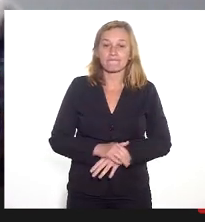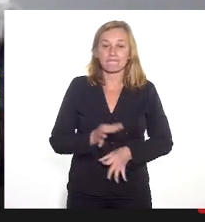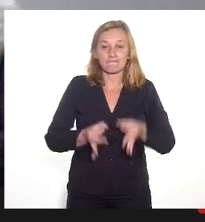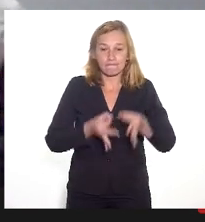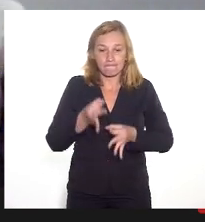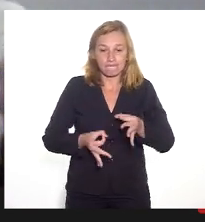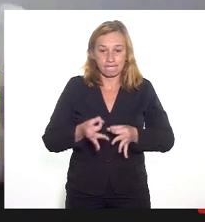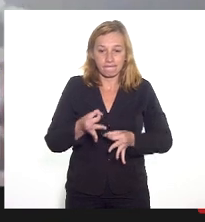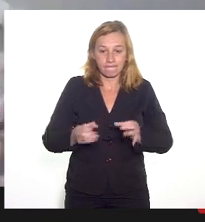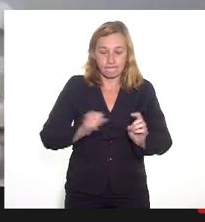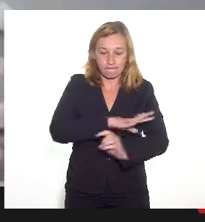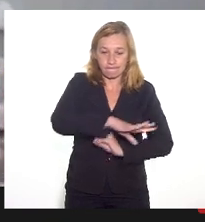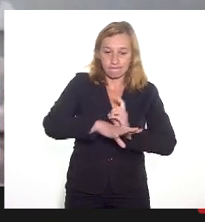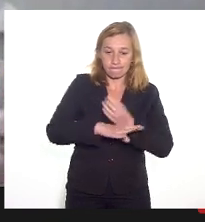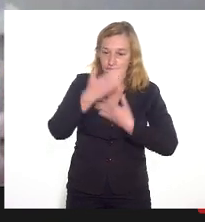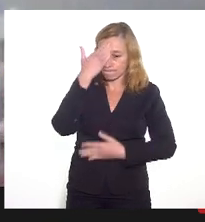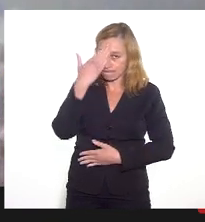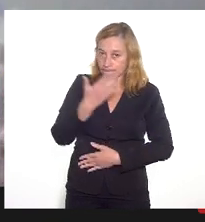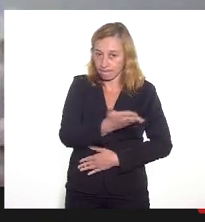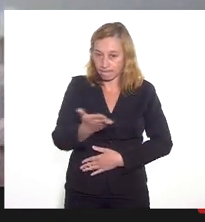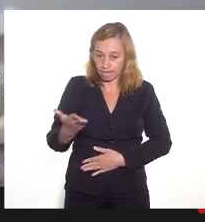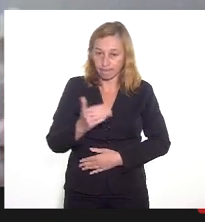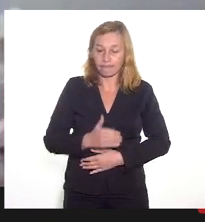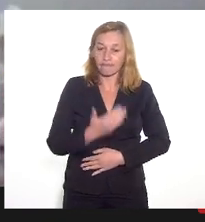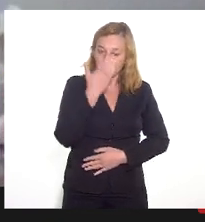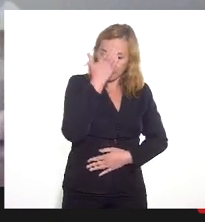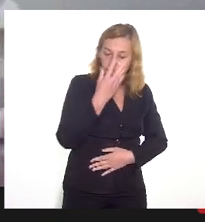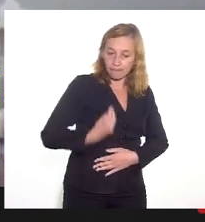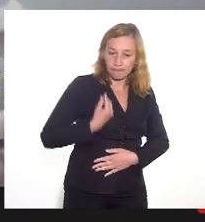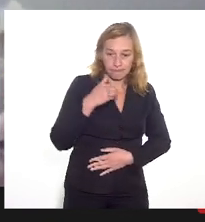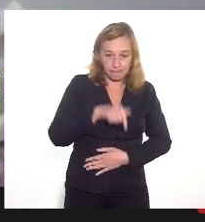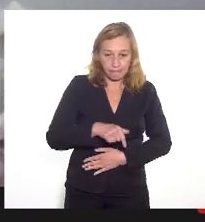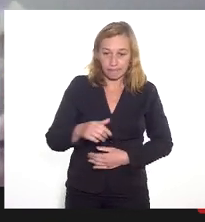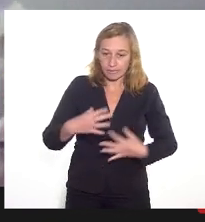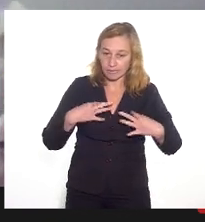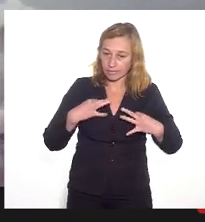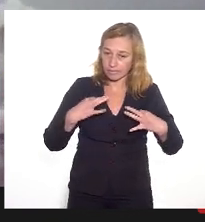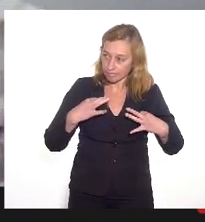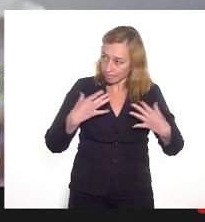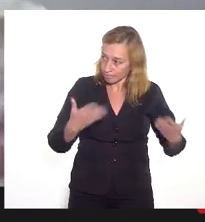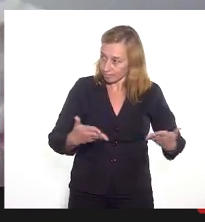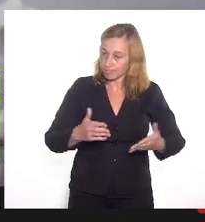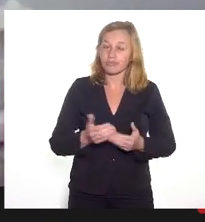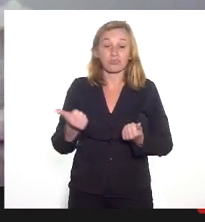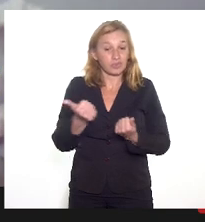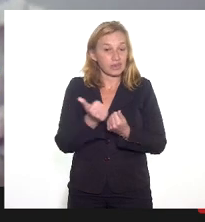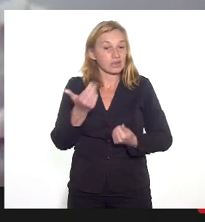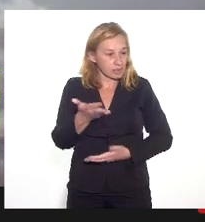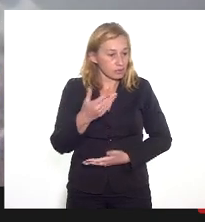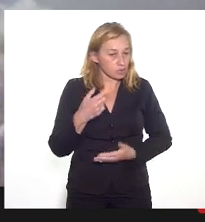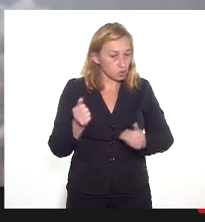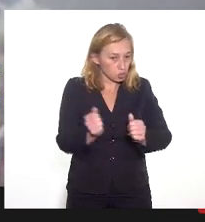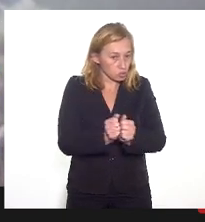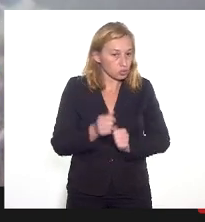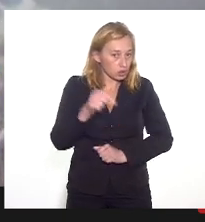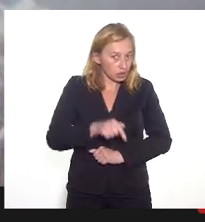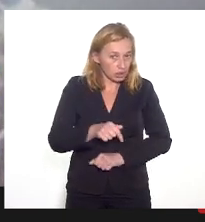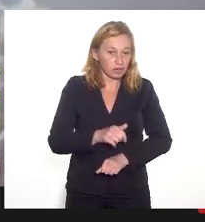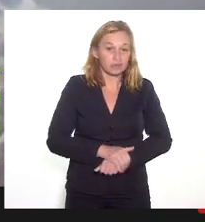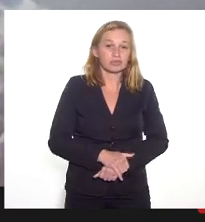justiça social. Então, agradeço vocês, agradeço muito estar aqui. Podem contar sempre, nós estaremos sempre juntos aqui